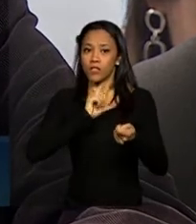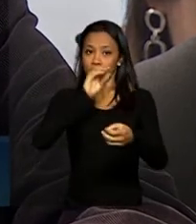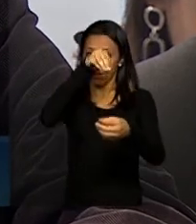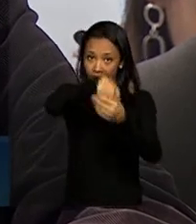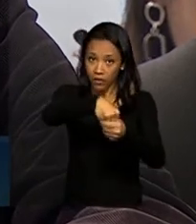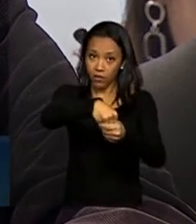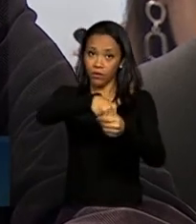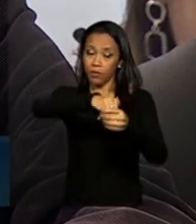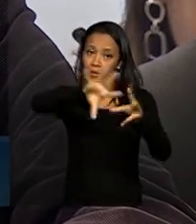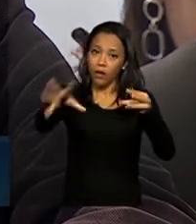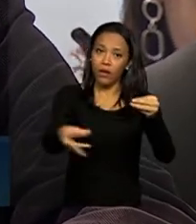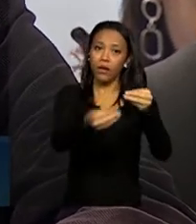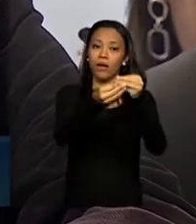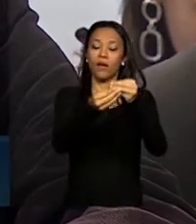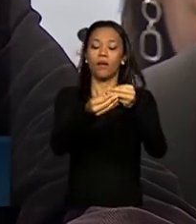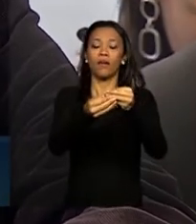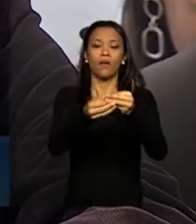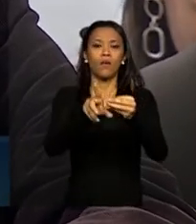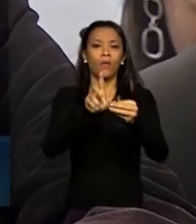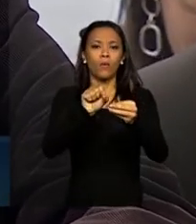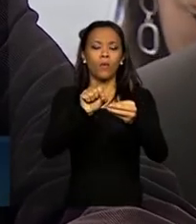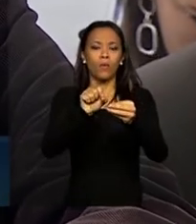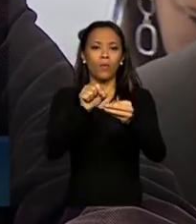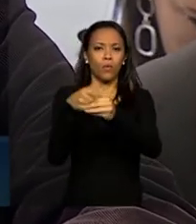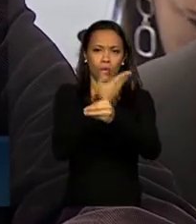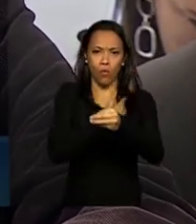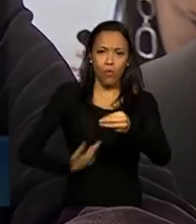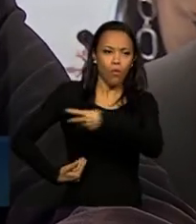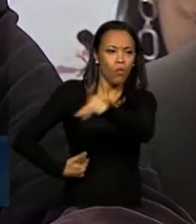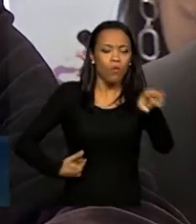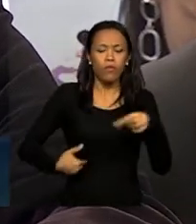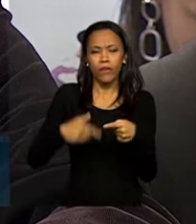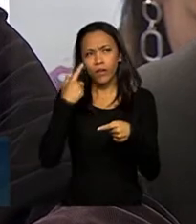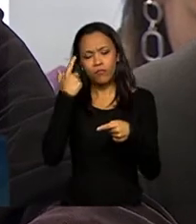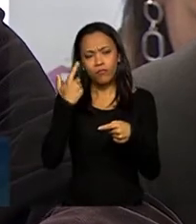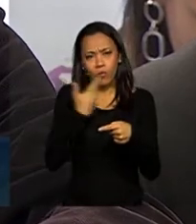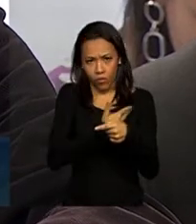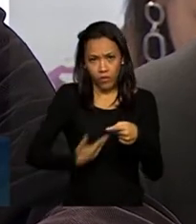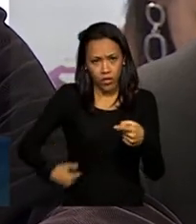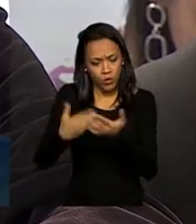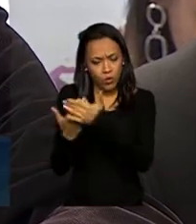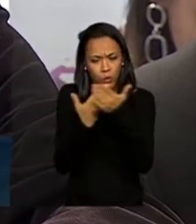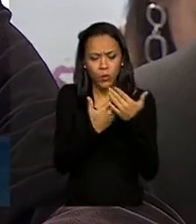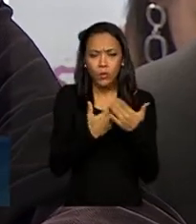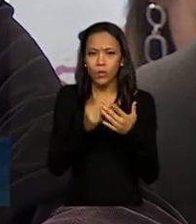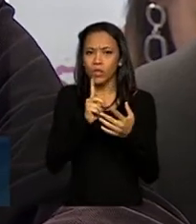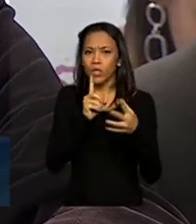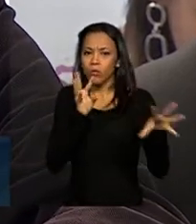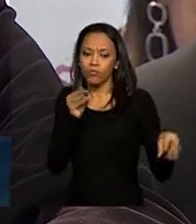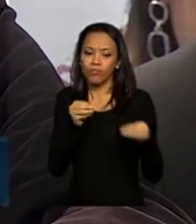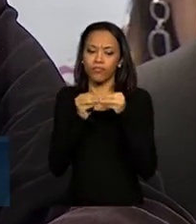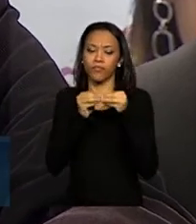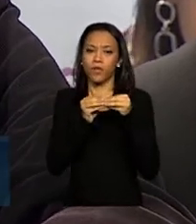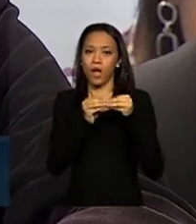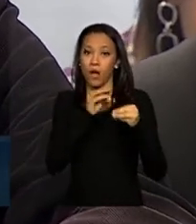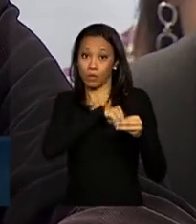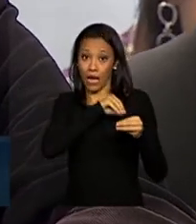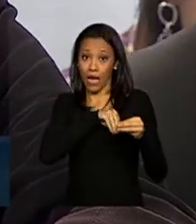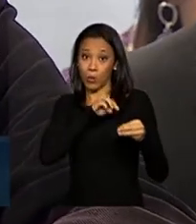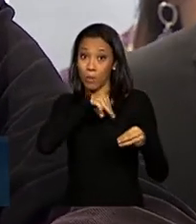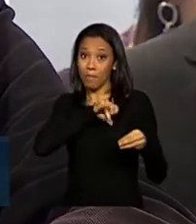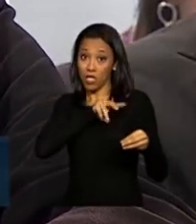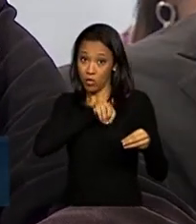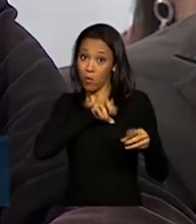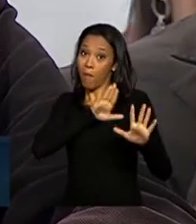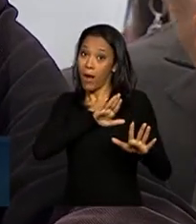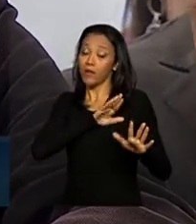da Previdência. O governo estuda alguma alternativa que não anexar o gatilho do mínimo, mas que dê algum ganho